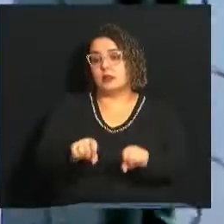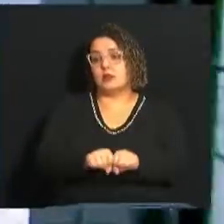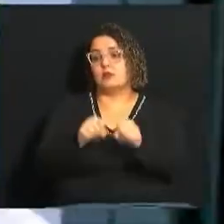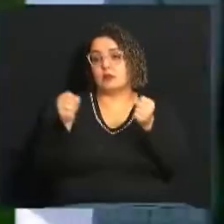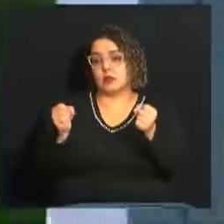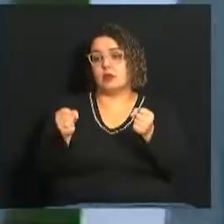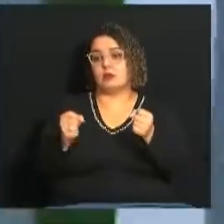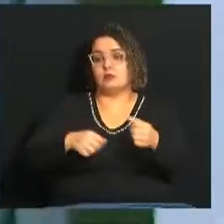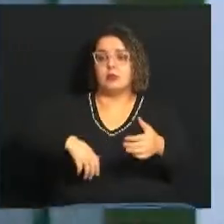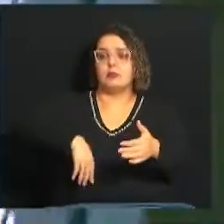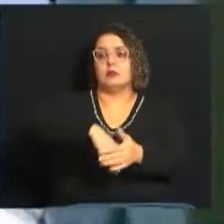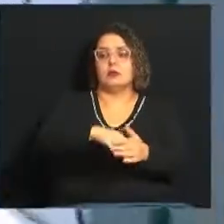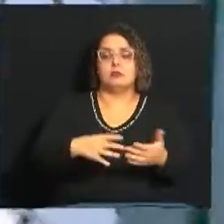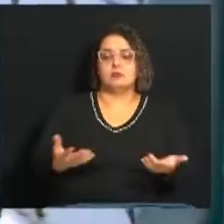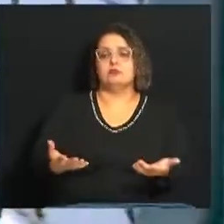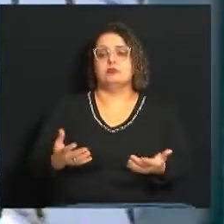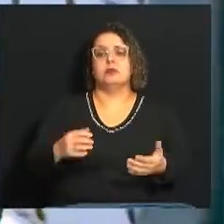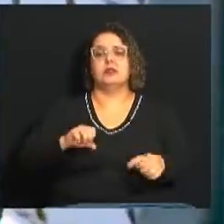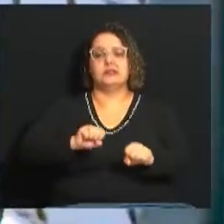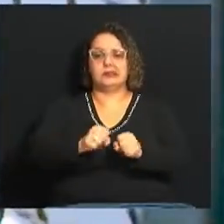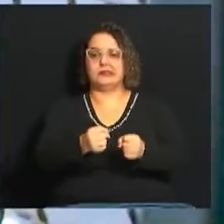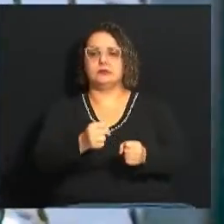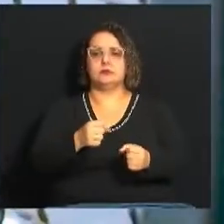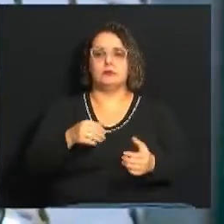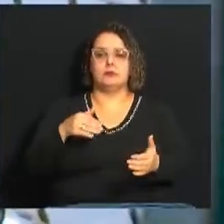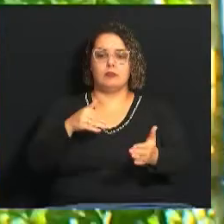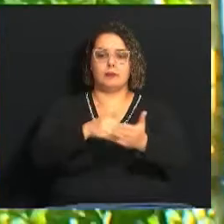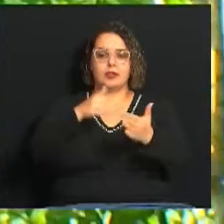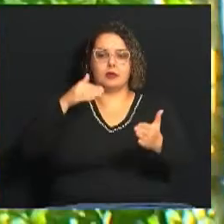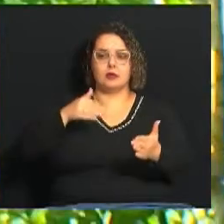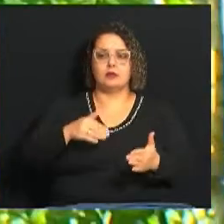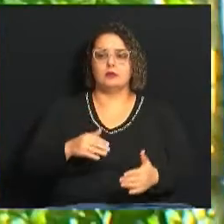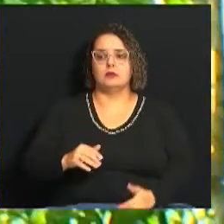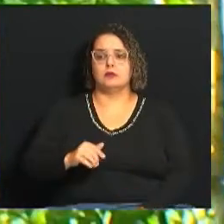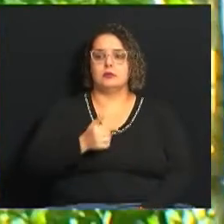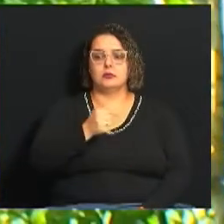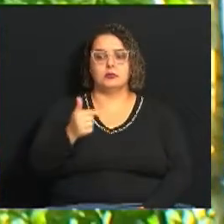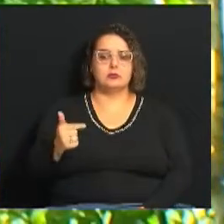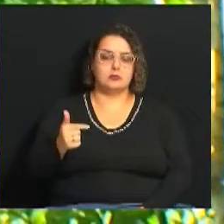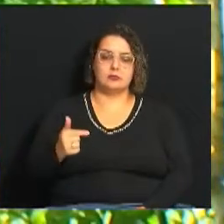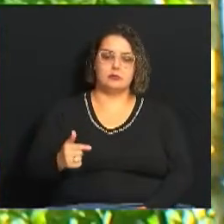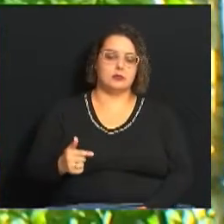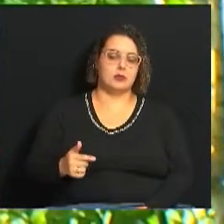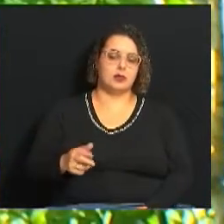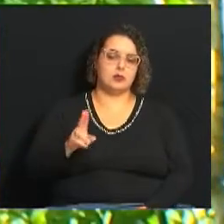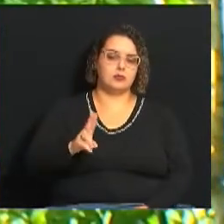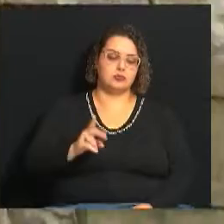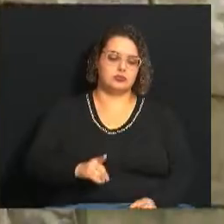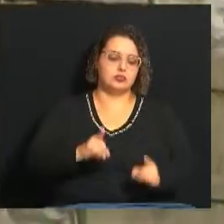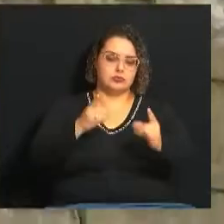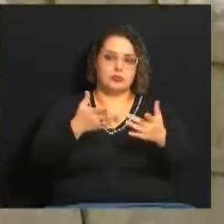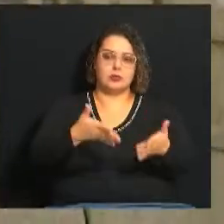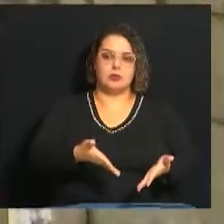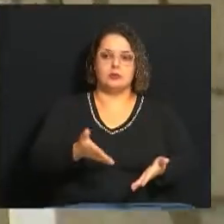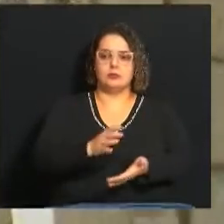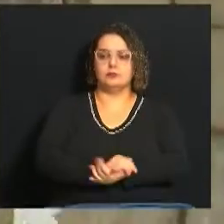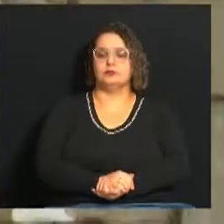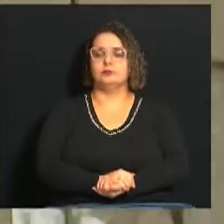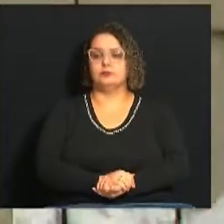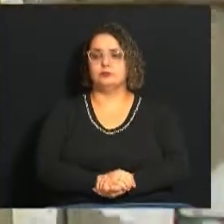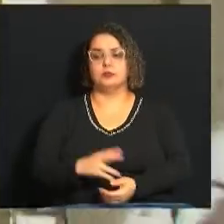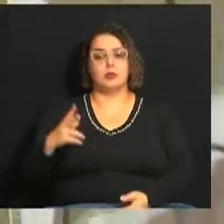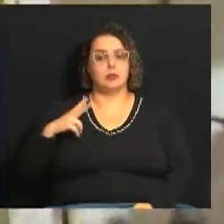como chutar, quebrar, amassar, marcar ou inutilizar edificações públicas ou privadas. Para que as pessoas, na